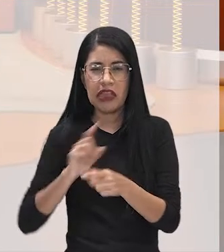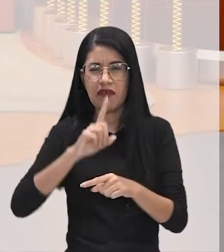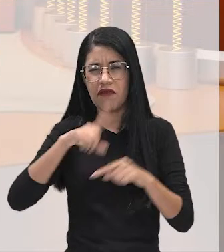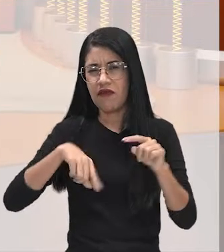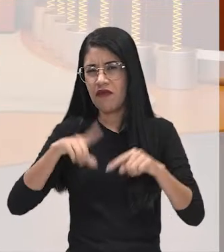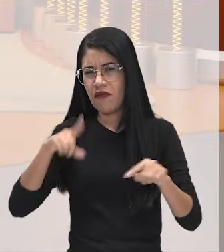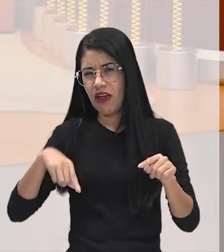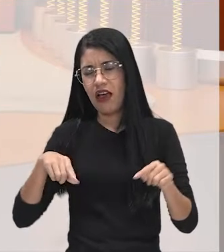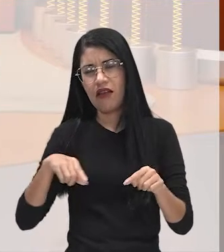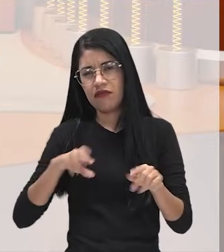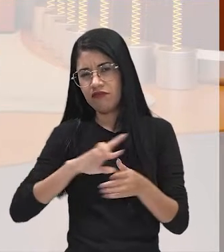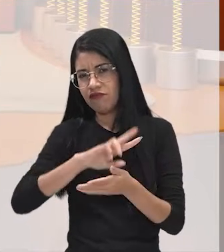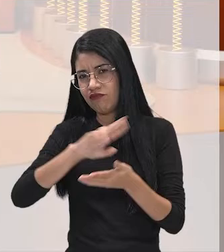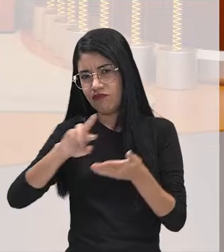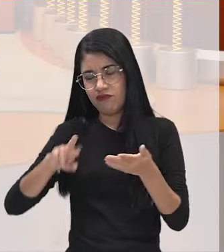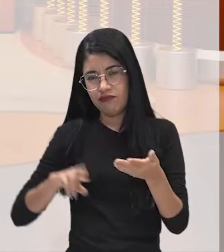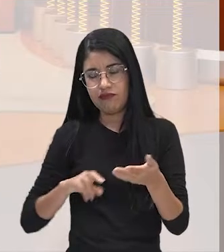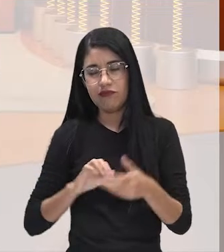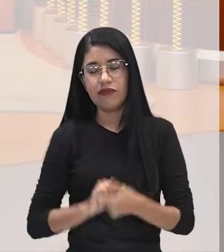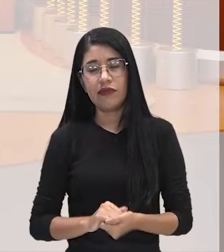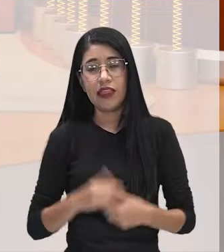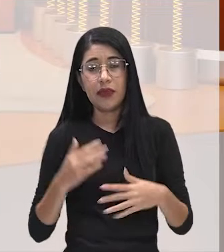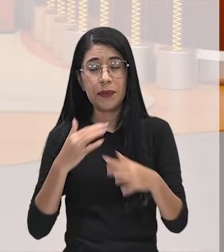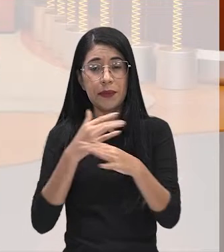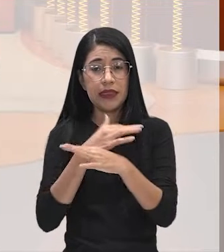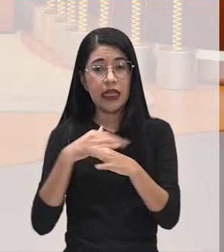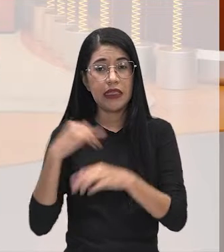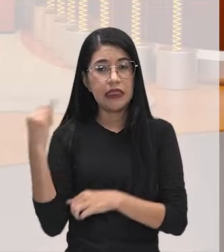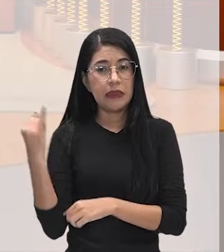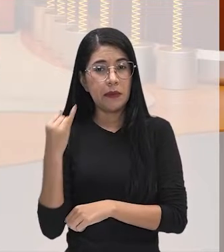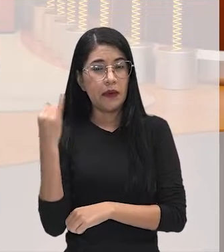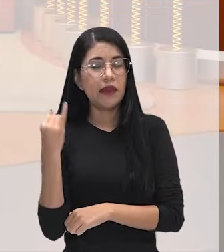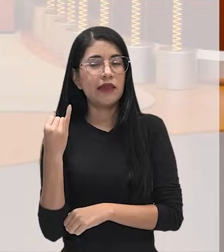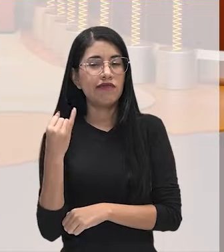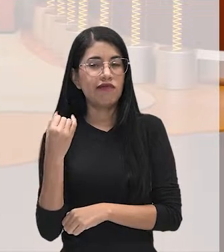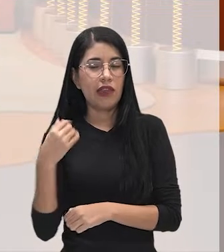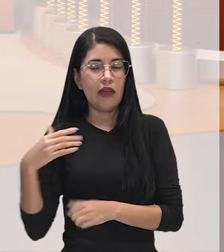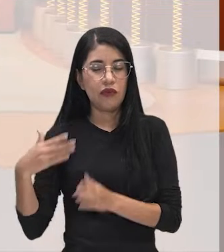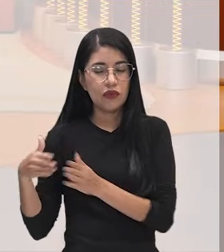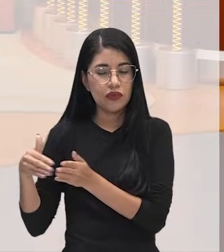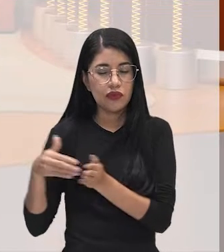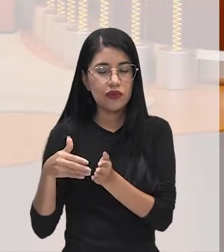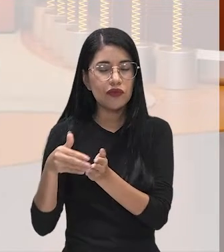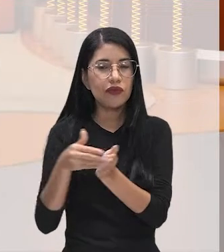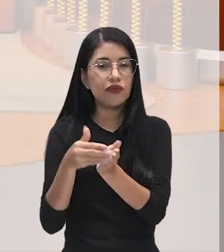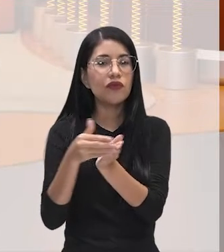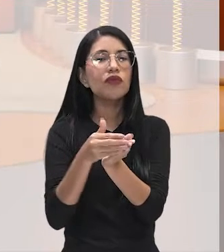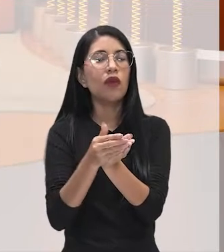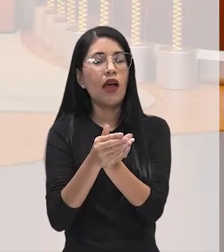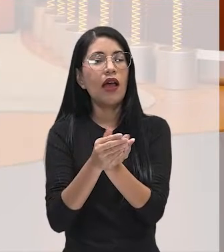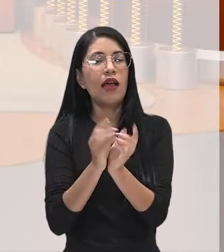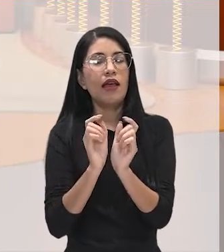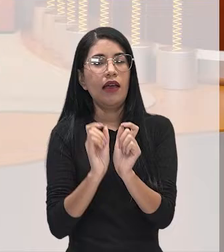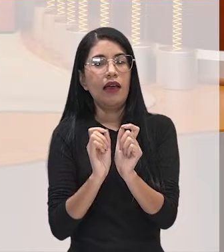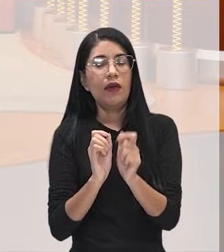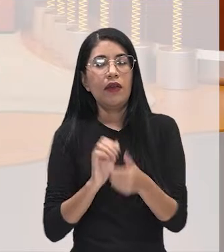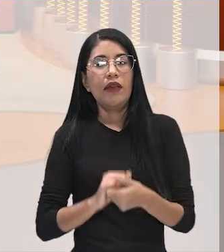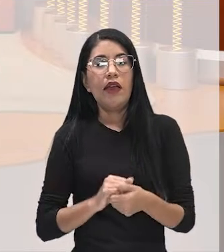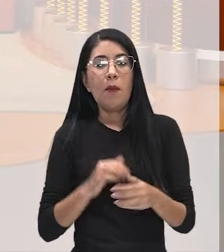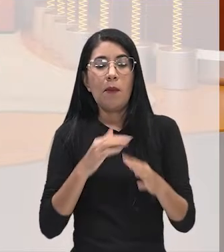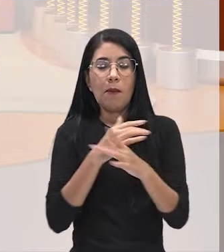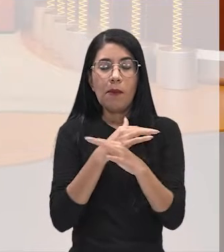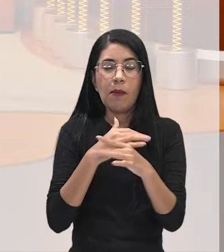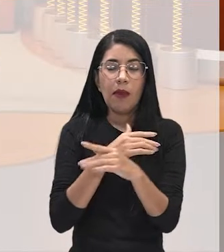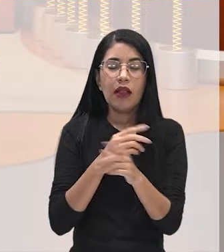de produtos, tá? Então, cidades importantes dessa rota aí das colônias, né? Essas cidades,